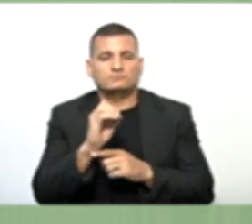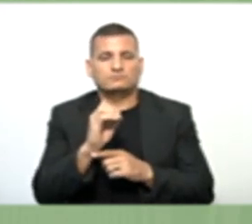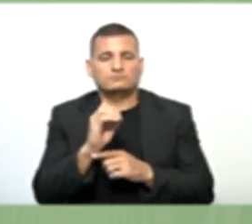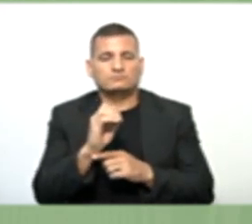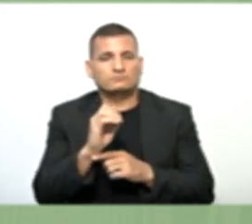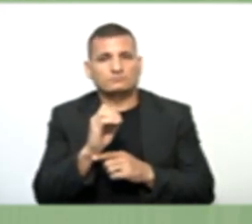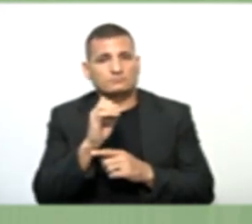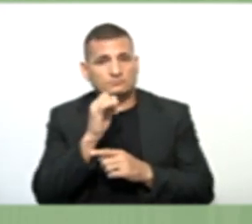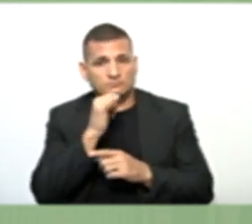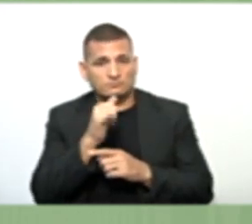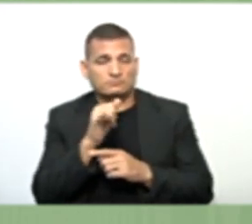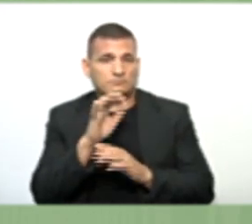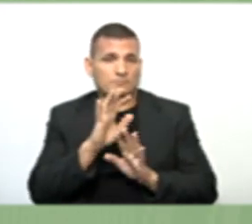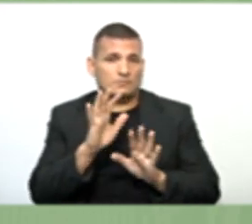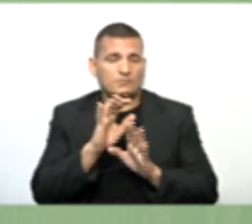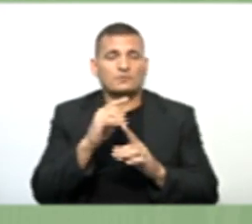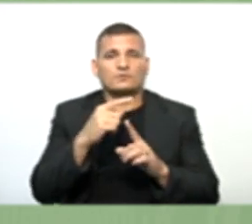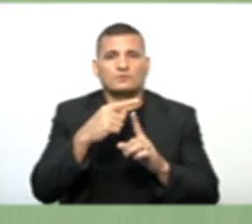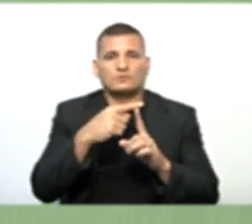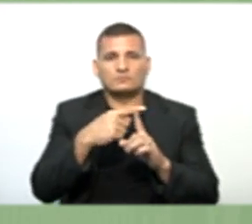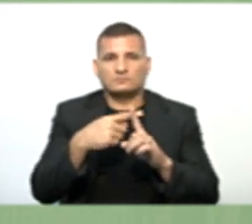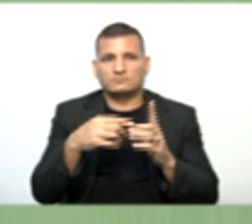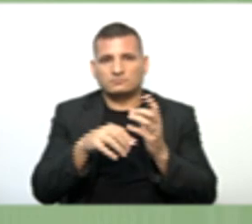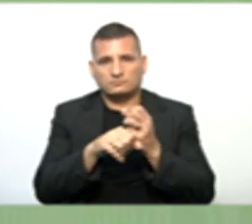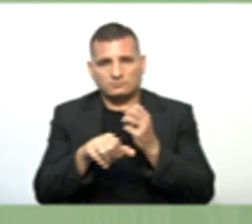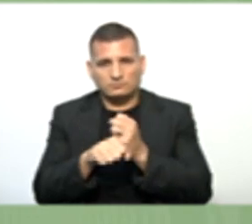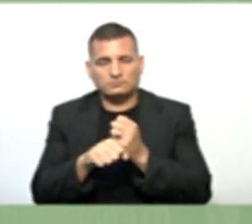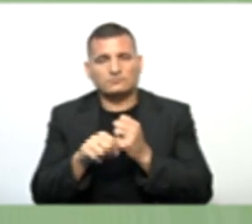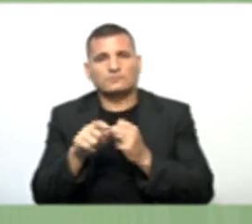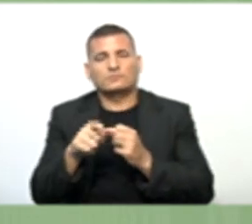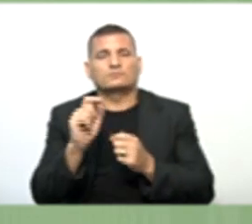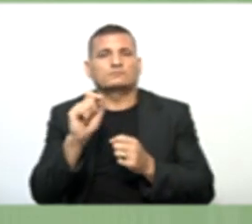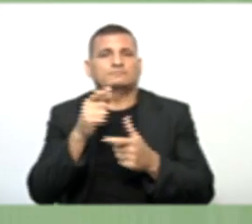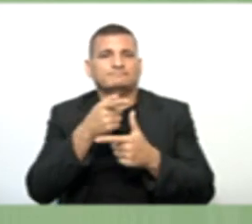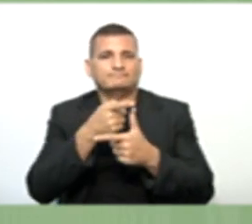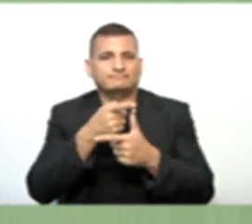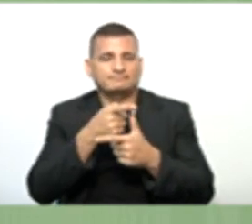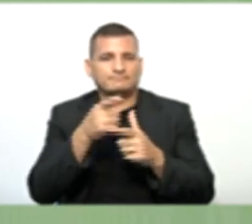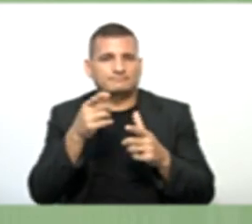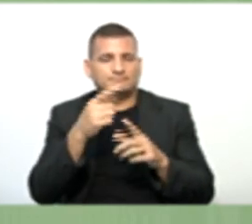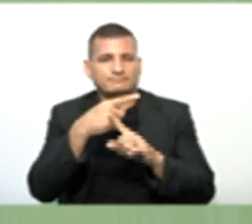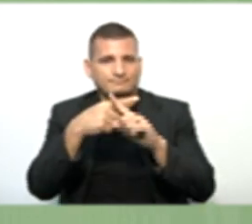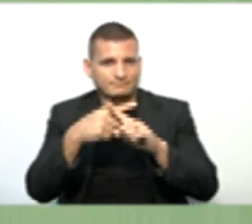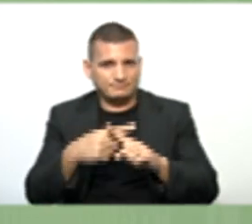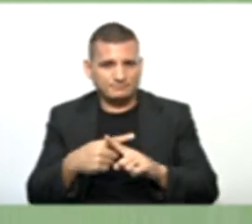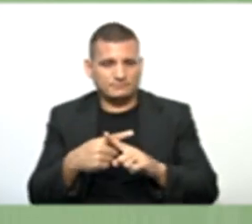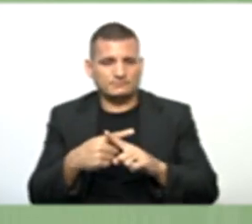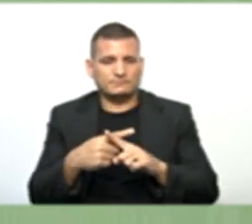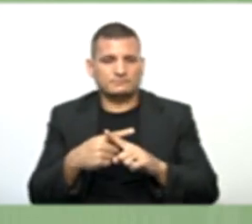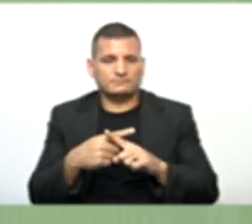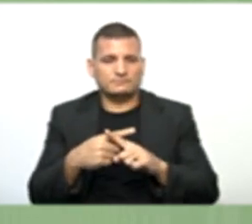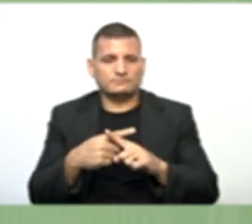vocês, em vez do somatório, calcular a multiplicação, né?